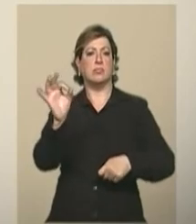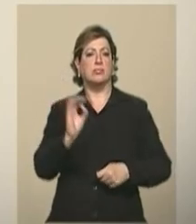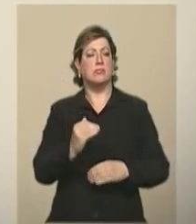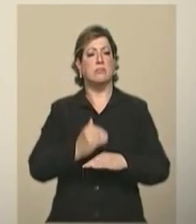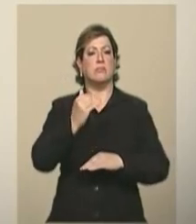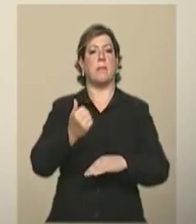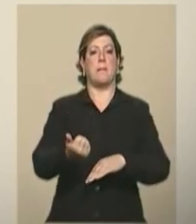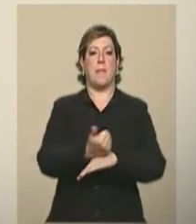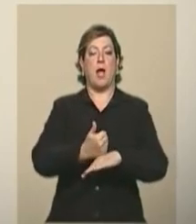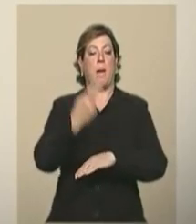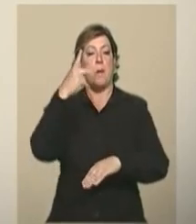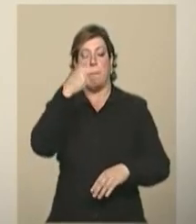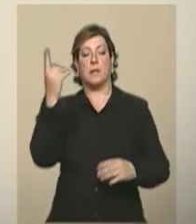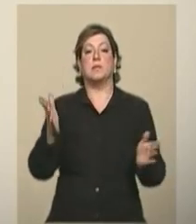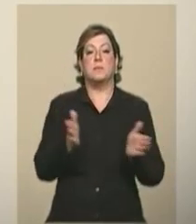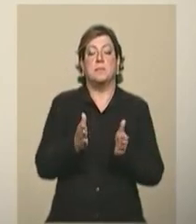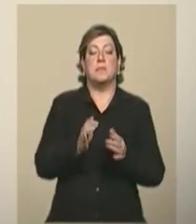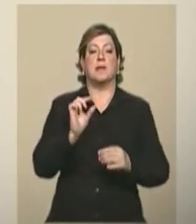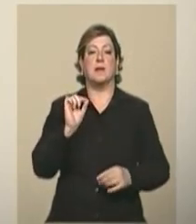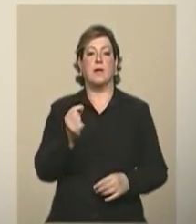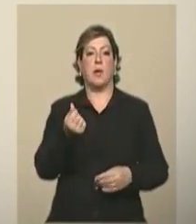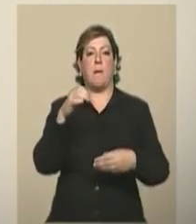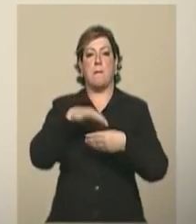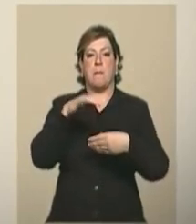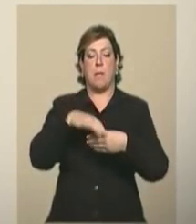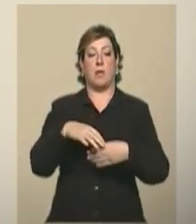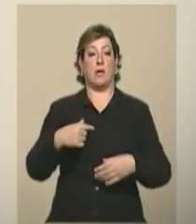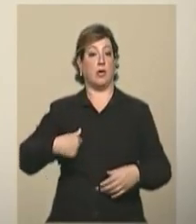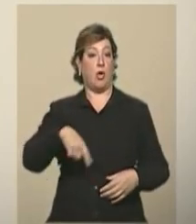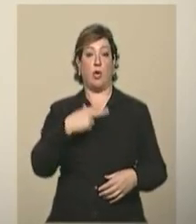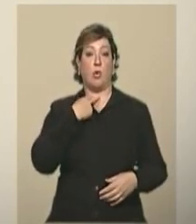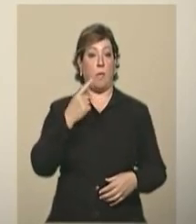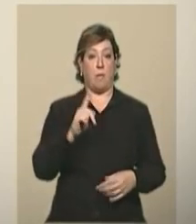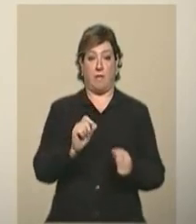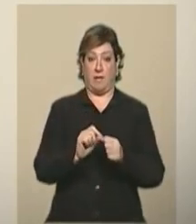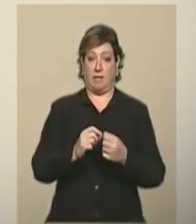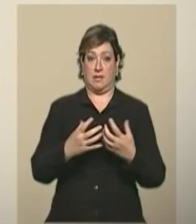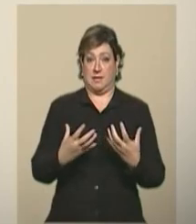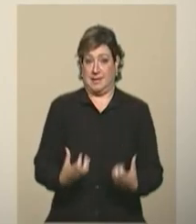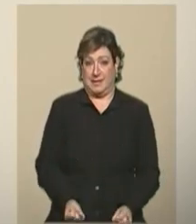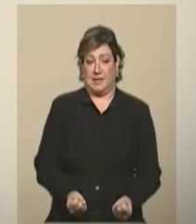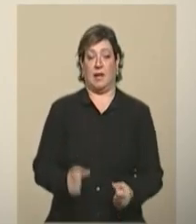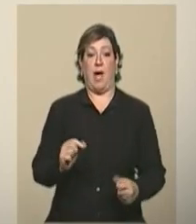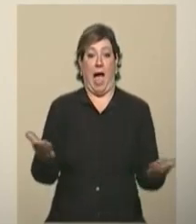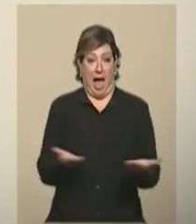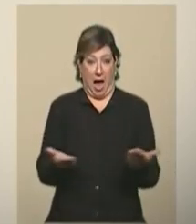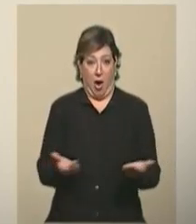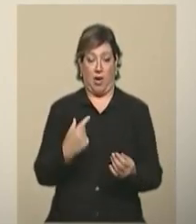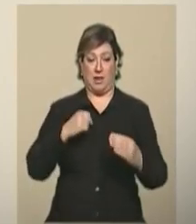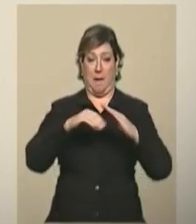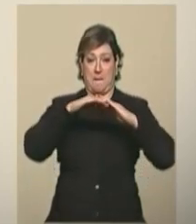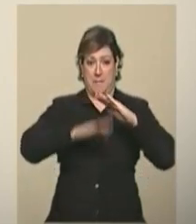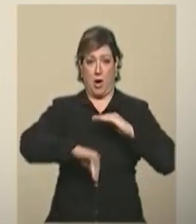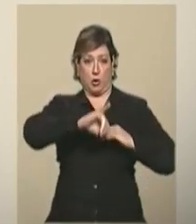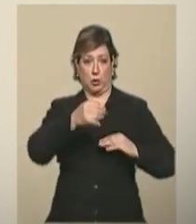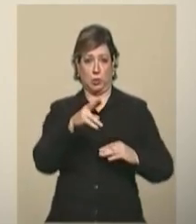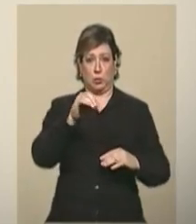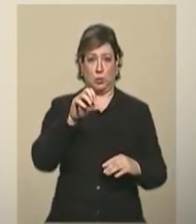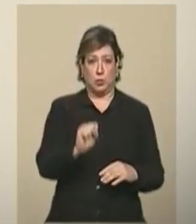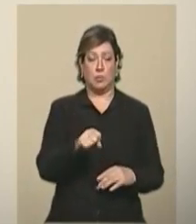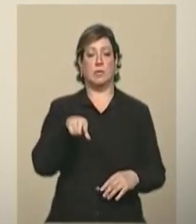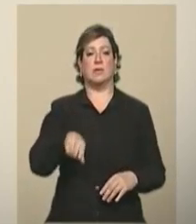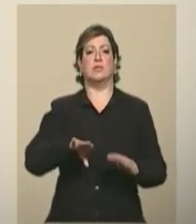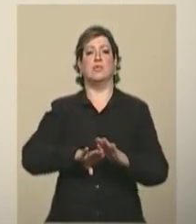isso que estamos fazendo. Não podemos aceitar que agora, quando estamos baixando juros, ela se torne uma forma